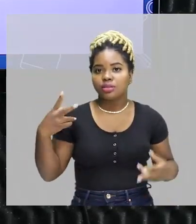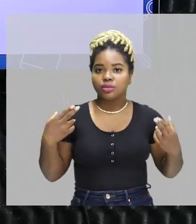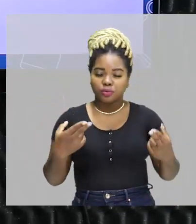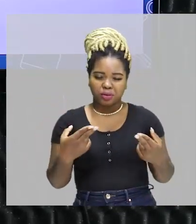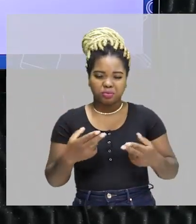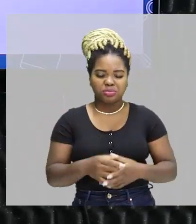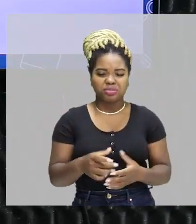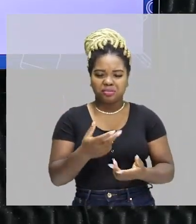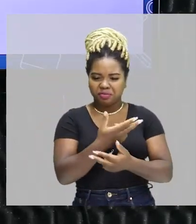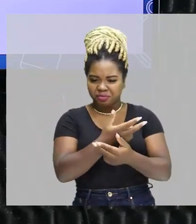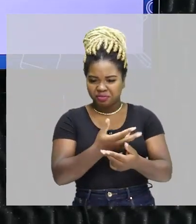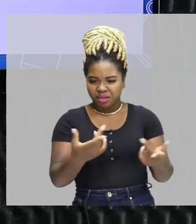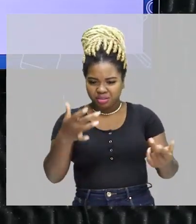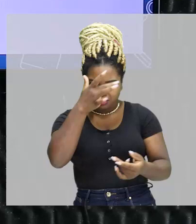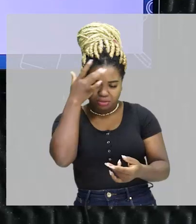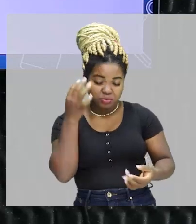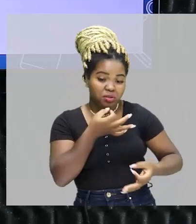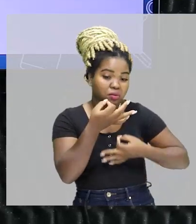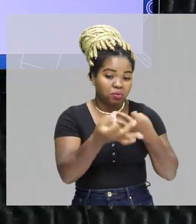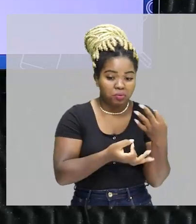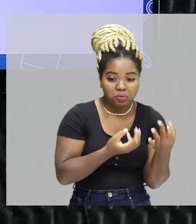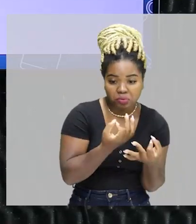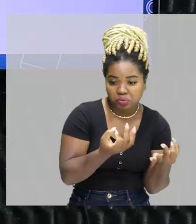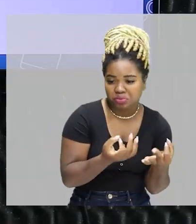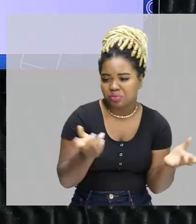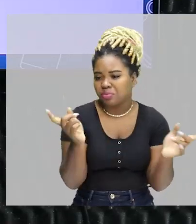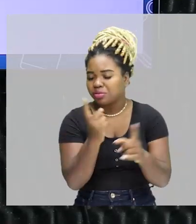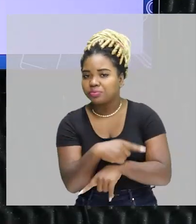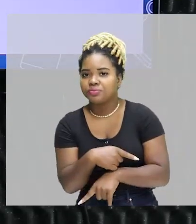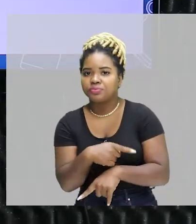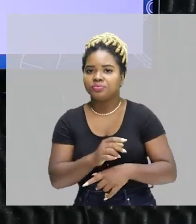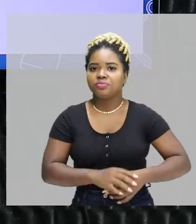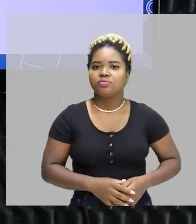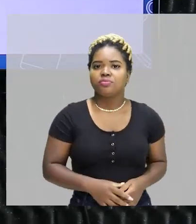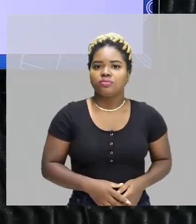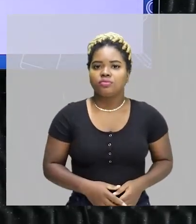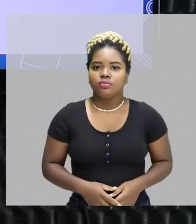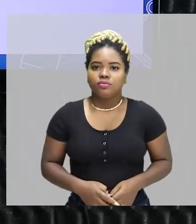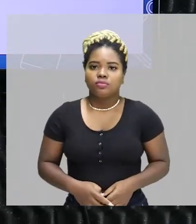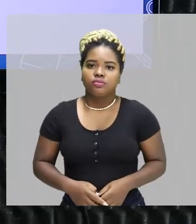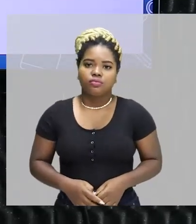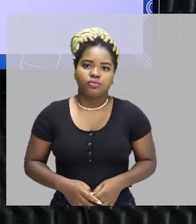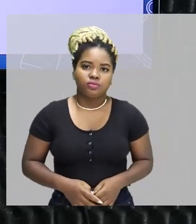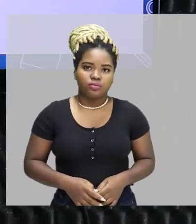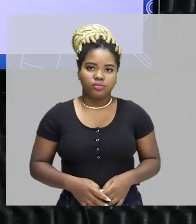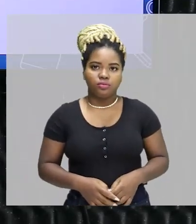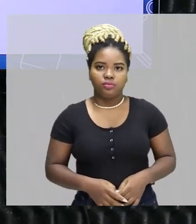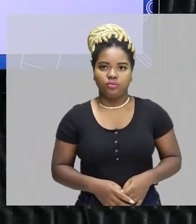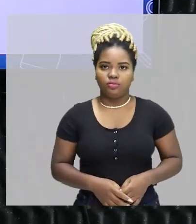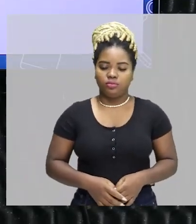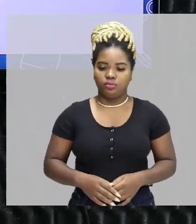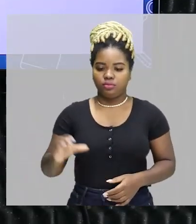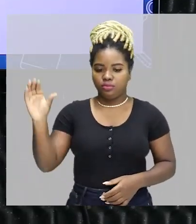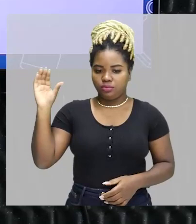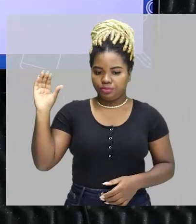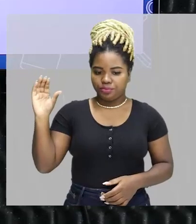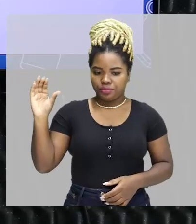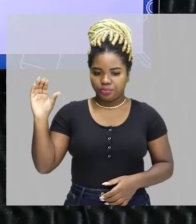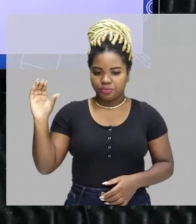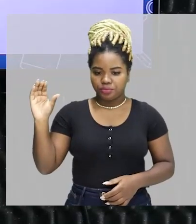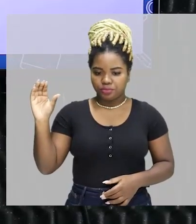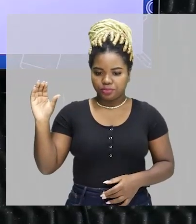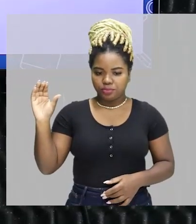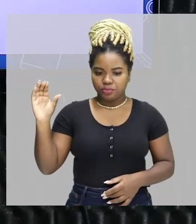gente critica, né, em função até da física moderna, e sim a questão da relatividade, já que entra aqui na letra C, mas